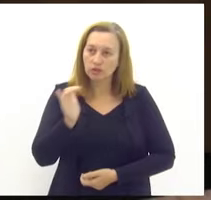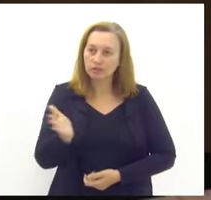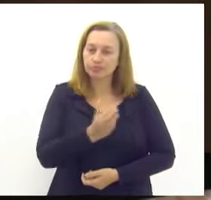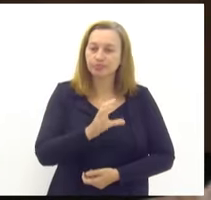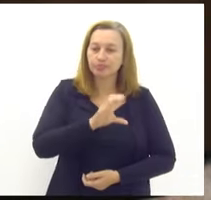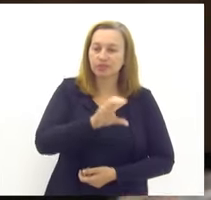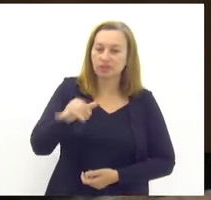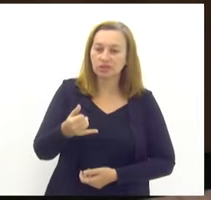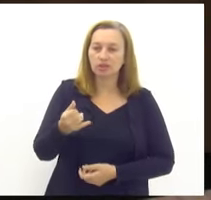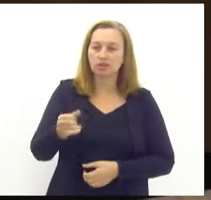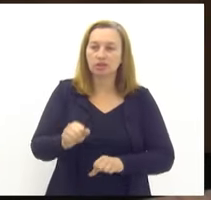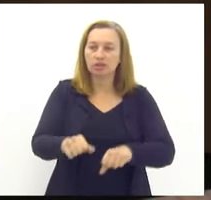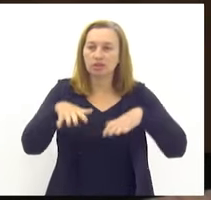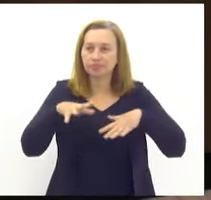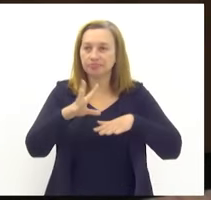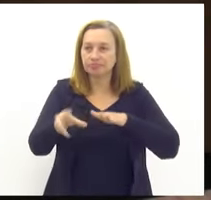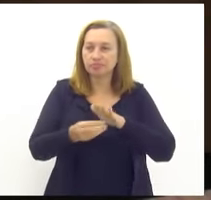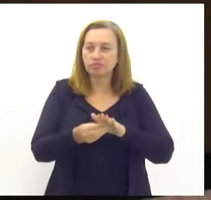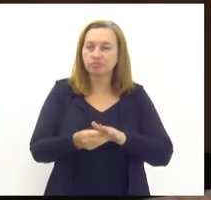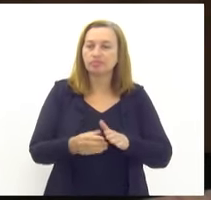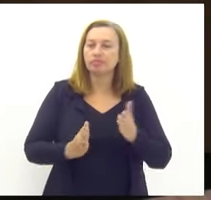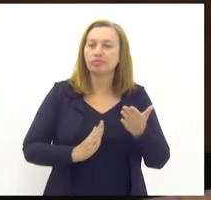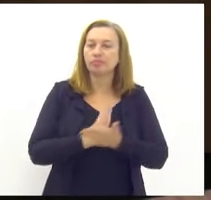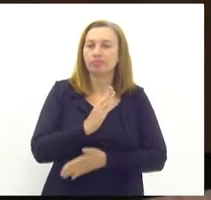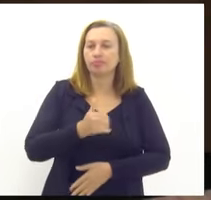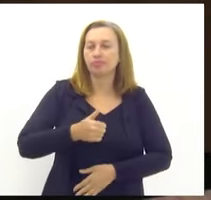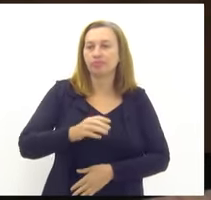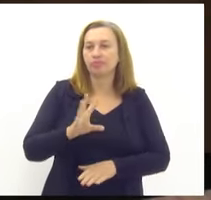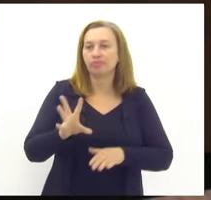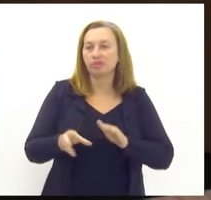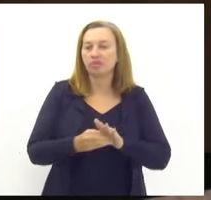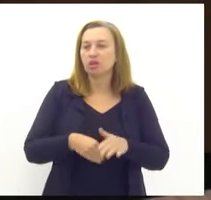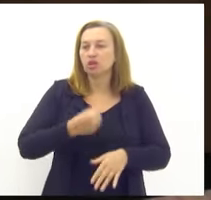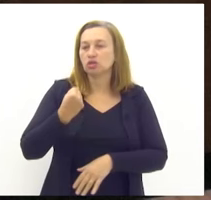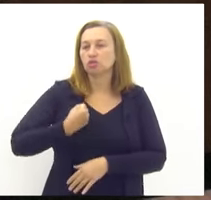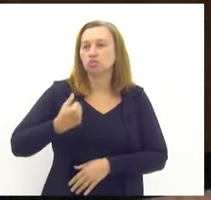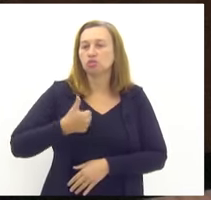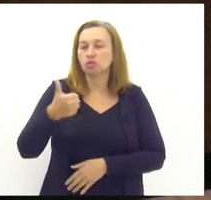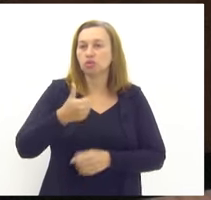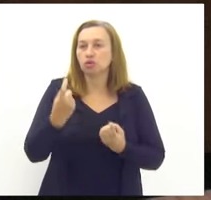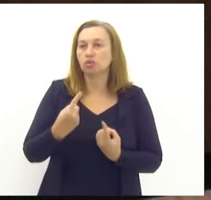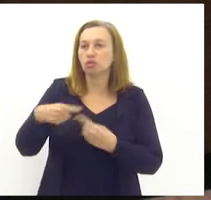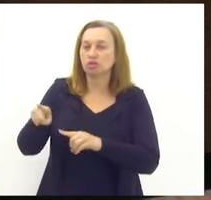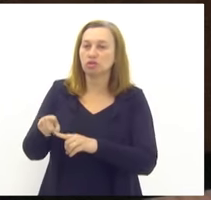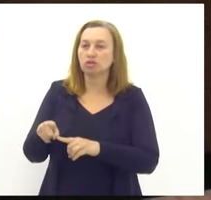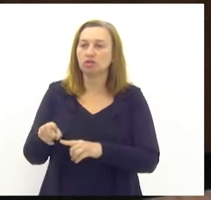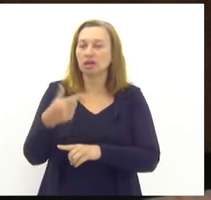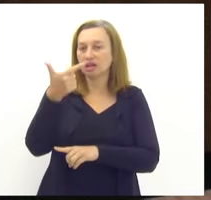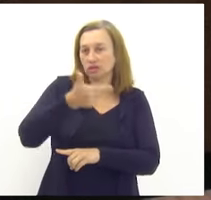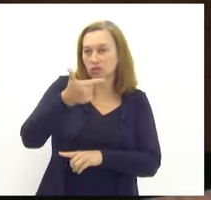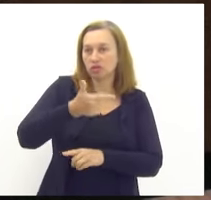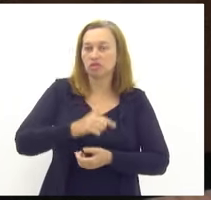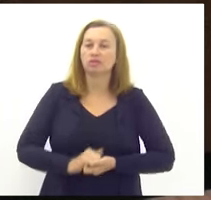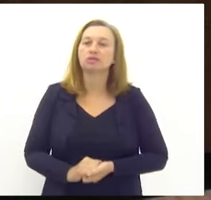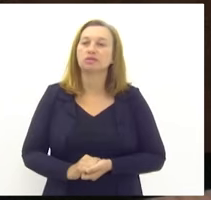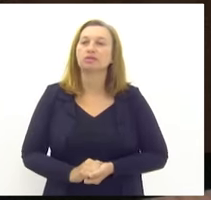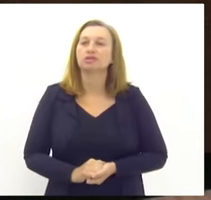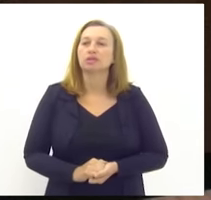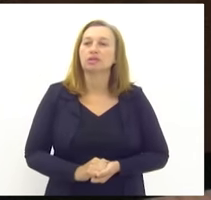ccj emendas de plenário Presidente favorável a emenda número 1 e contrário à emenda número